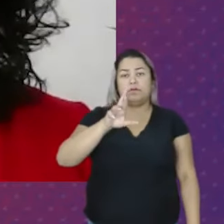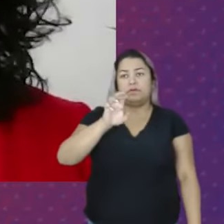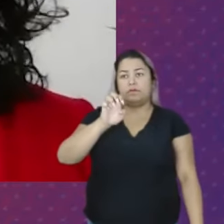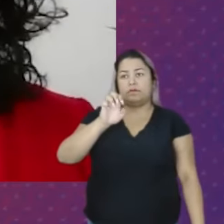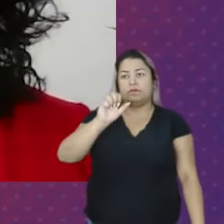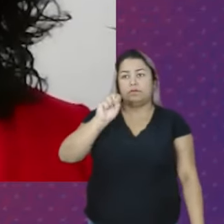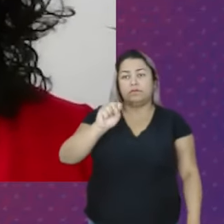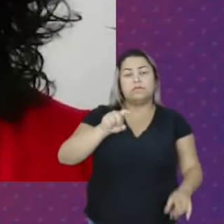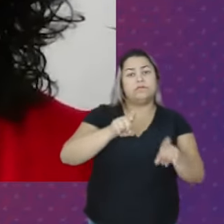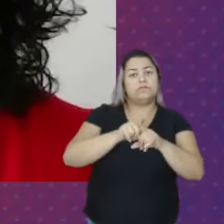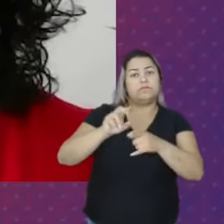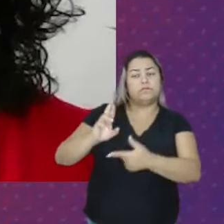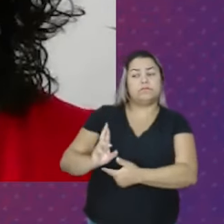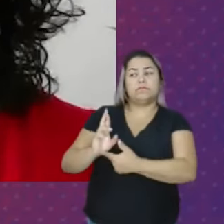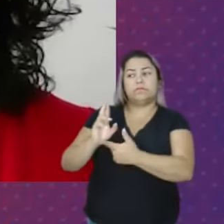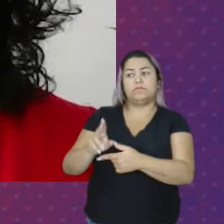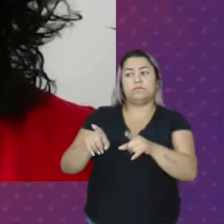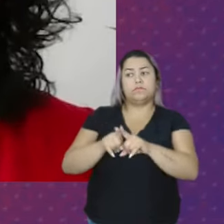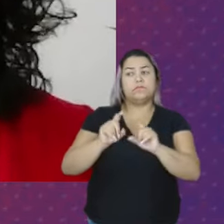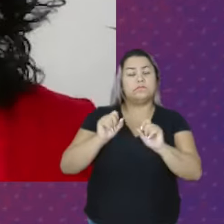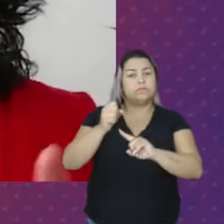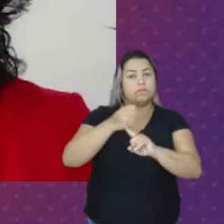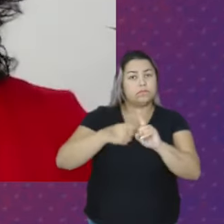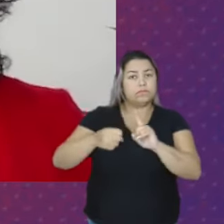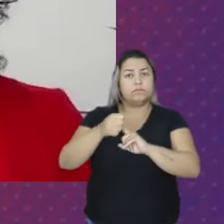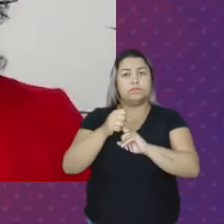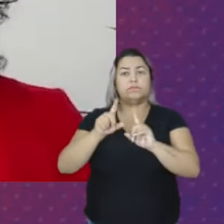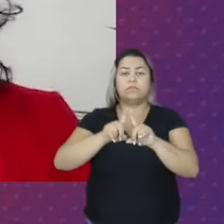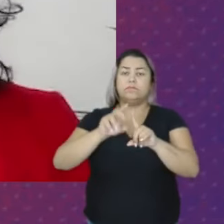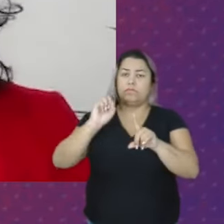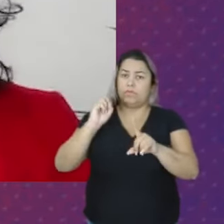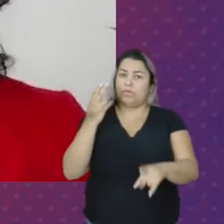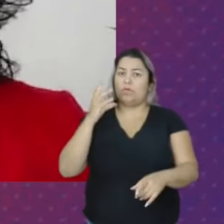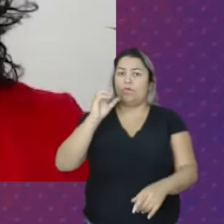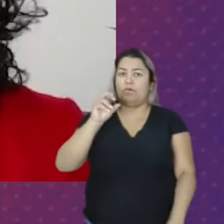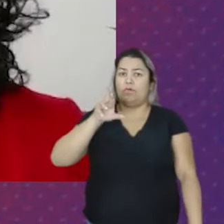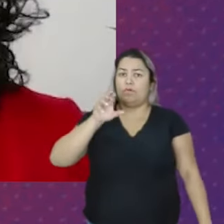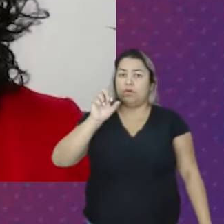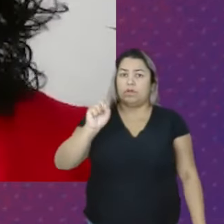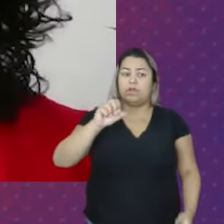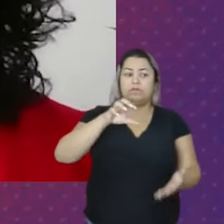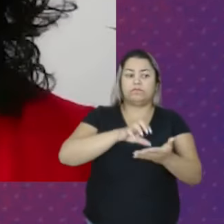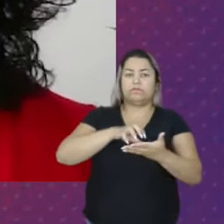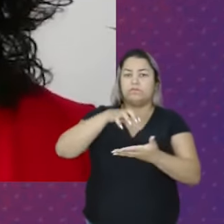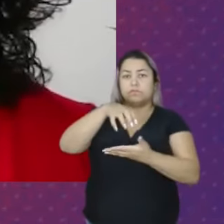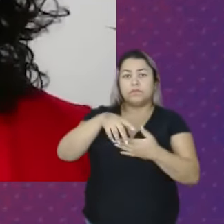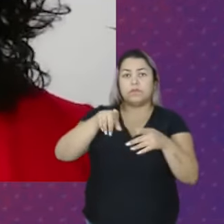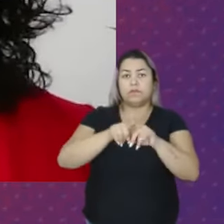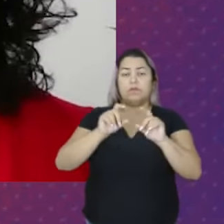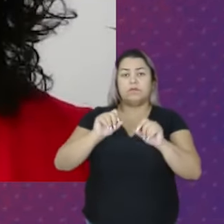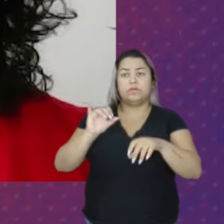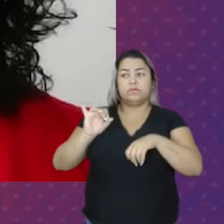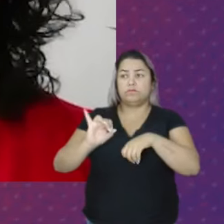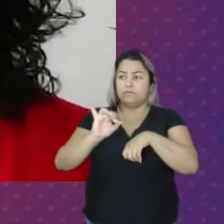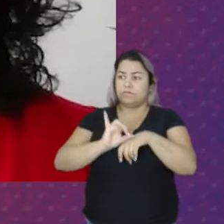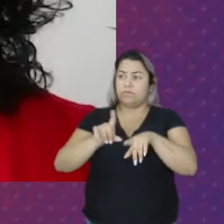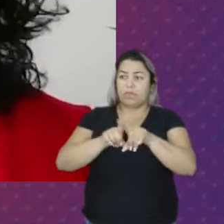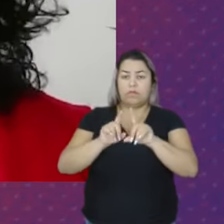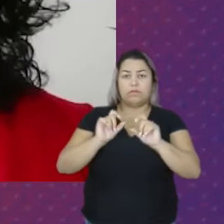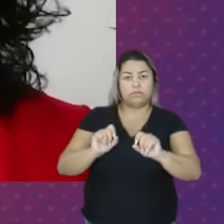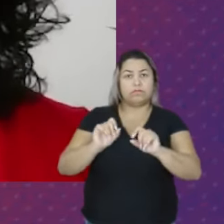Centro de Referência Especializado de Assistência Social, ou o CRAS, que é o Centro de Referência também de